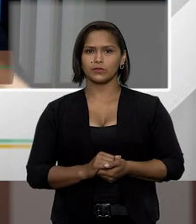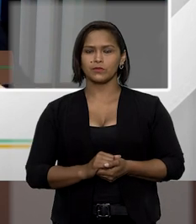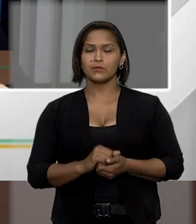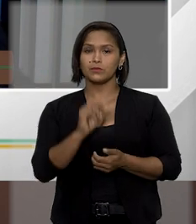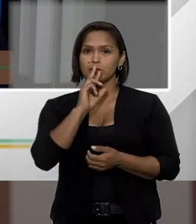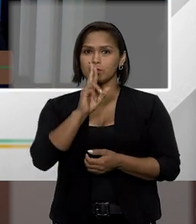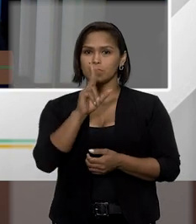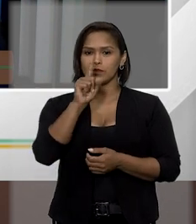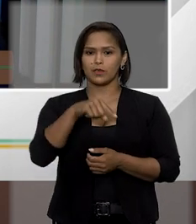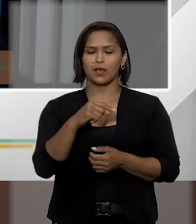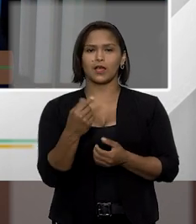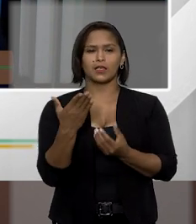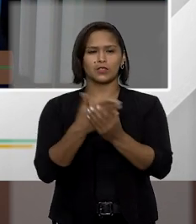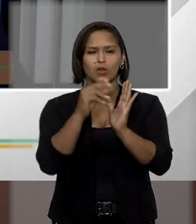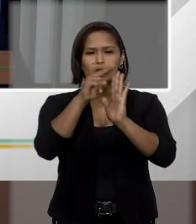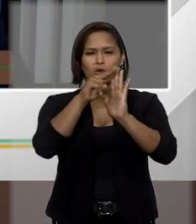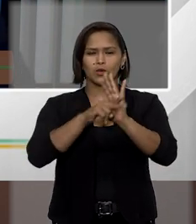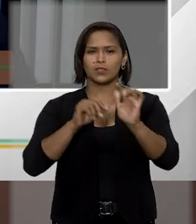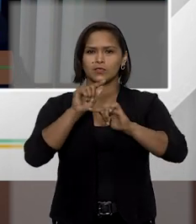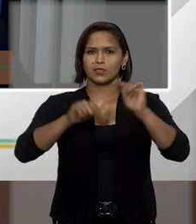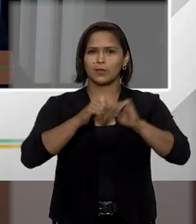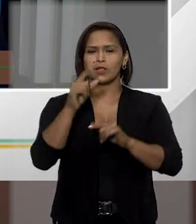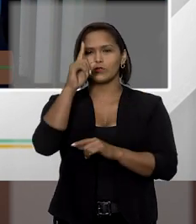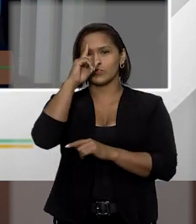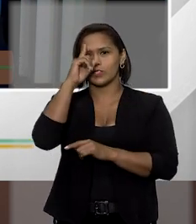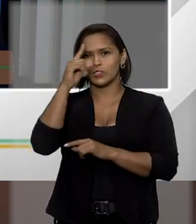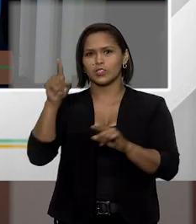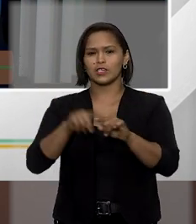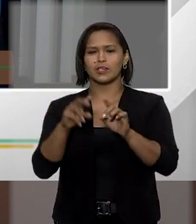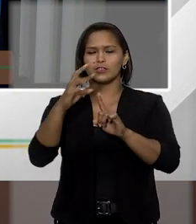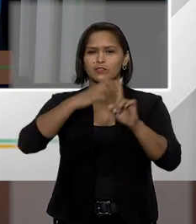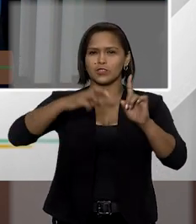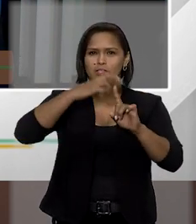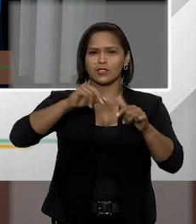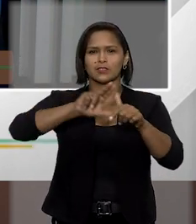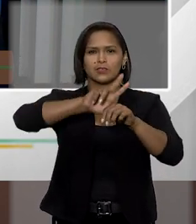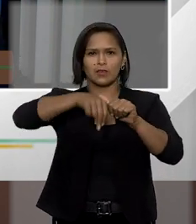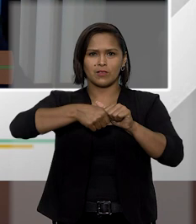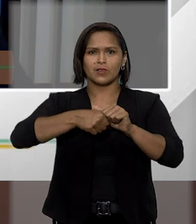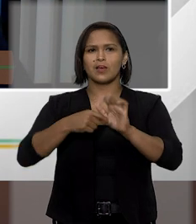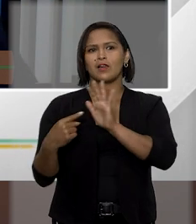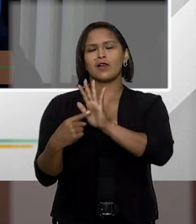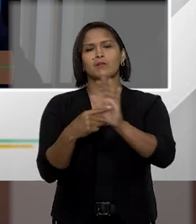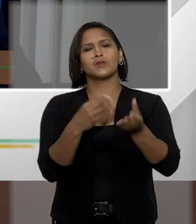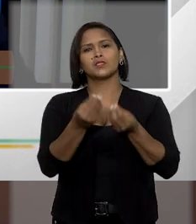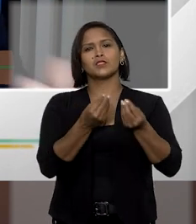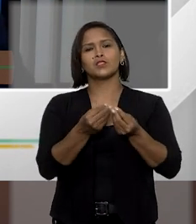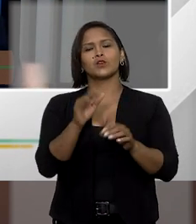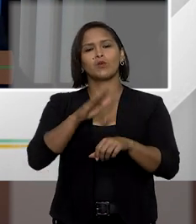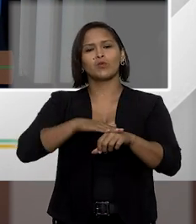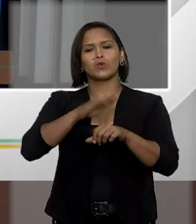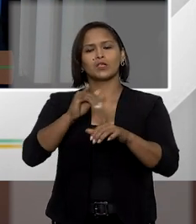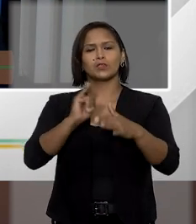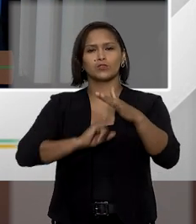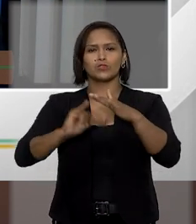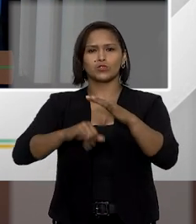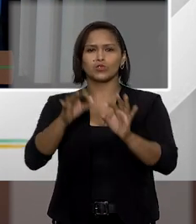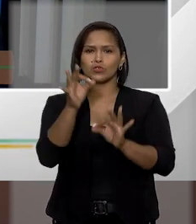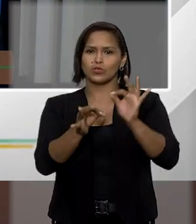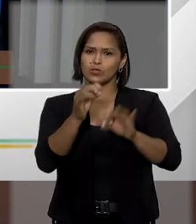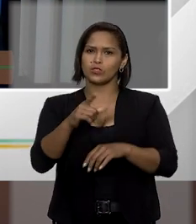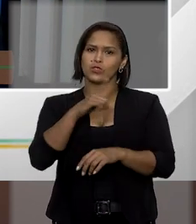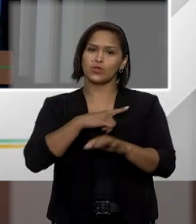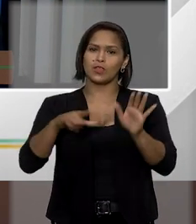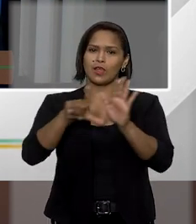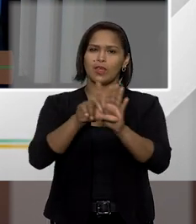de resultados aqui nos atos que nós estamos trabalhando no dia a dia, de investigação da corrupção, se apresenta como sendo o grande instituto jurídico